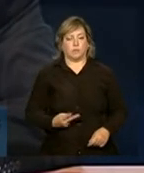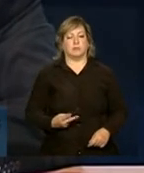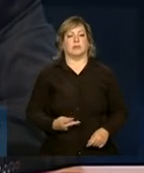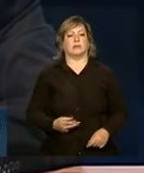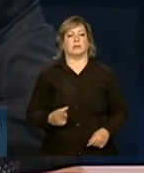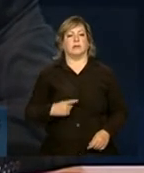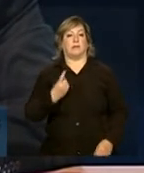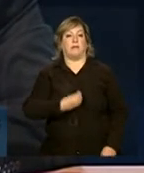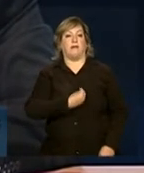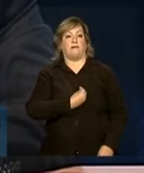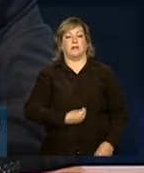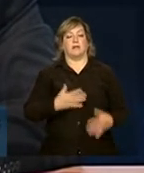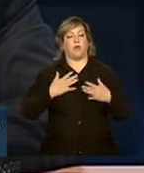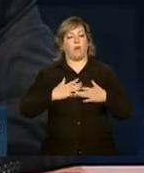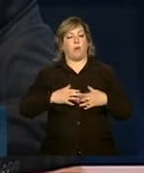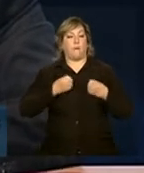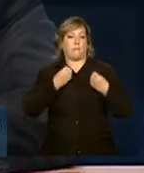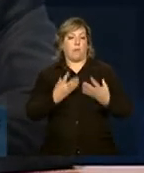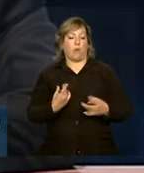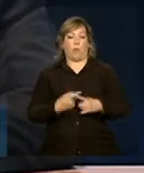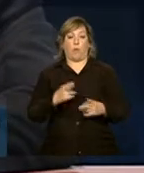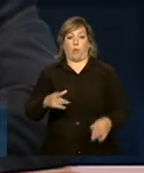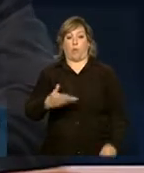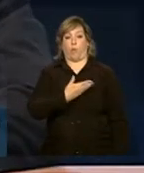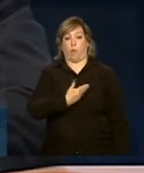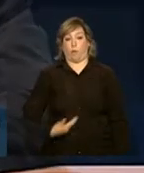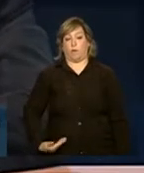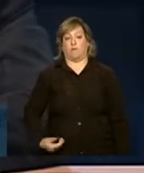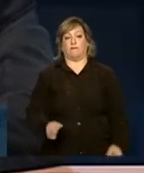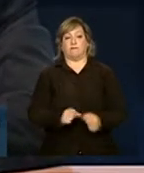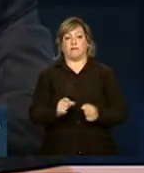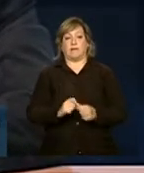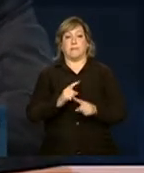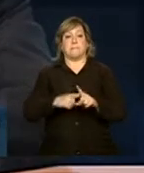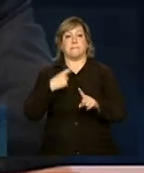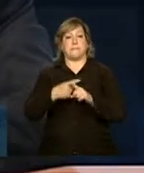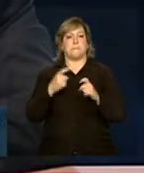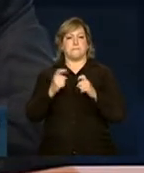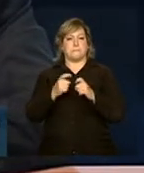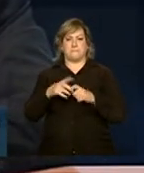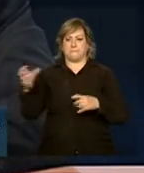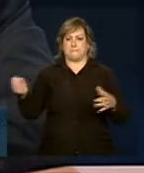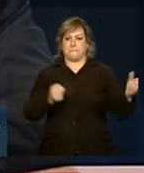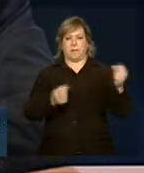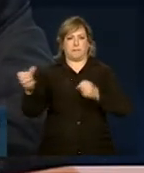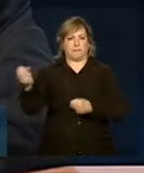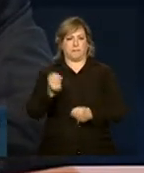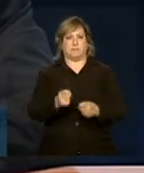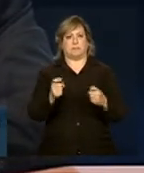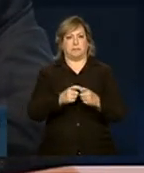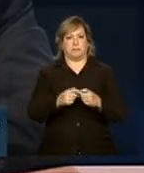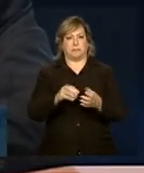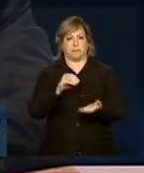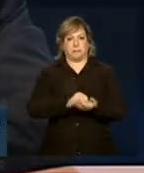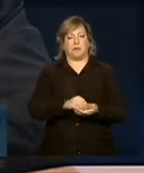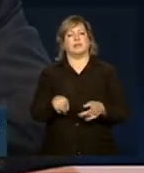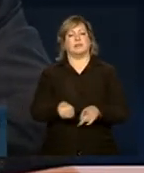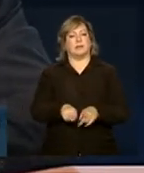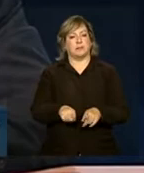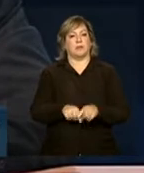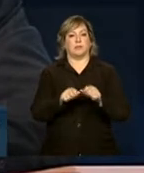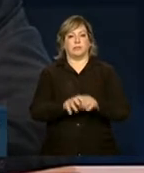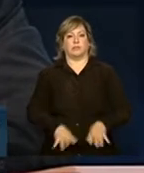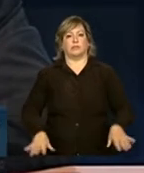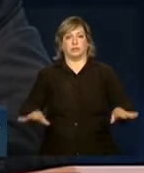ter uma vida confortável assim como o governo tá fazendo mais médico para prover médicos nos municípios onde não tem nós temos que